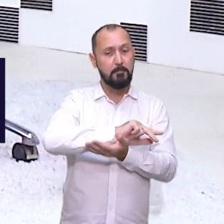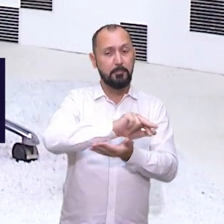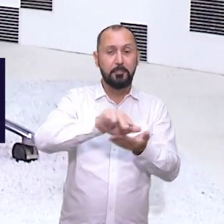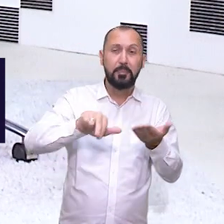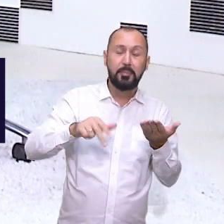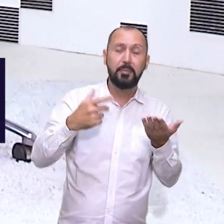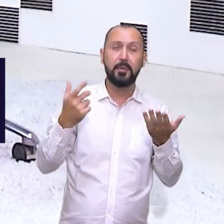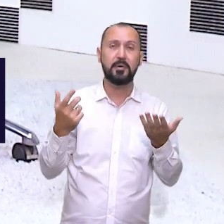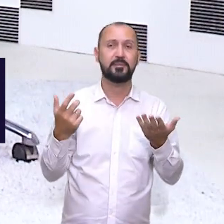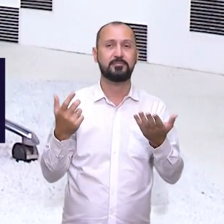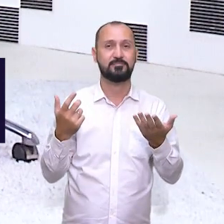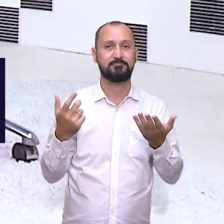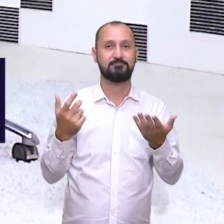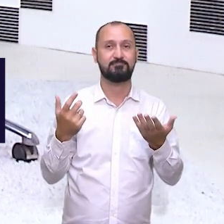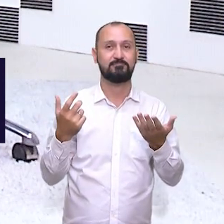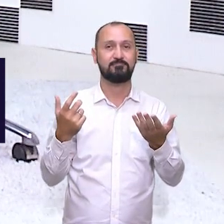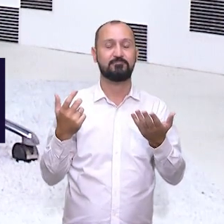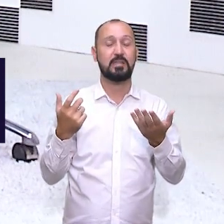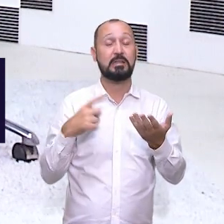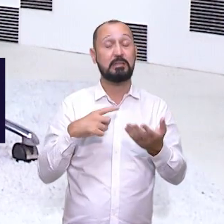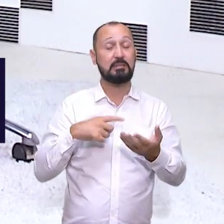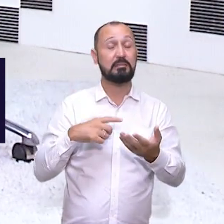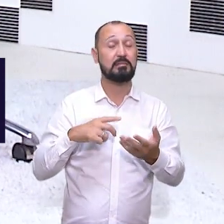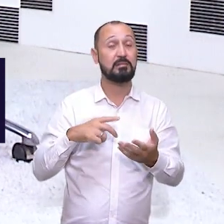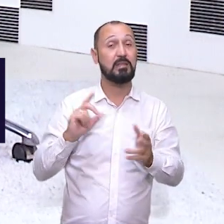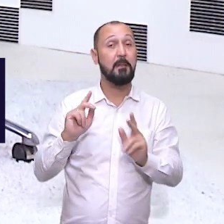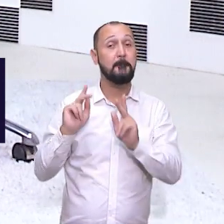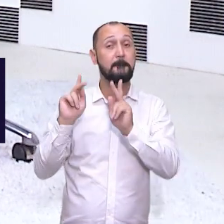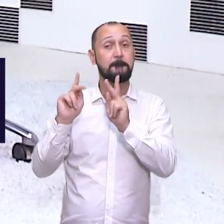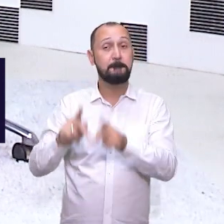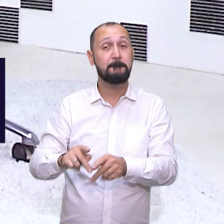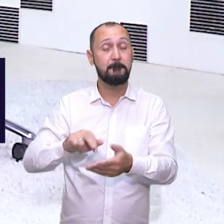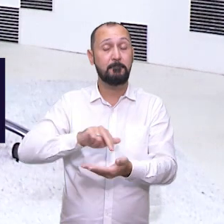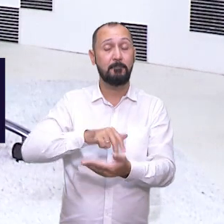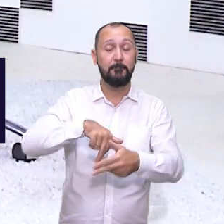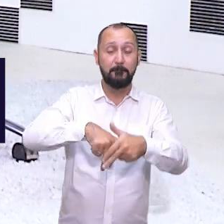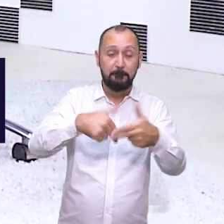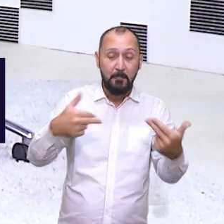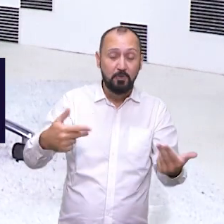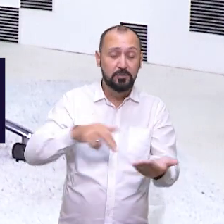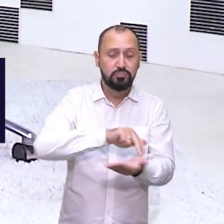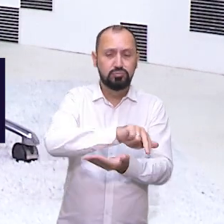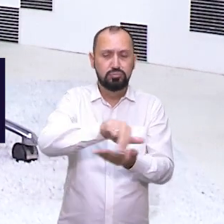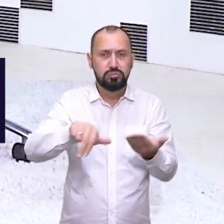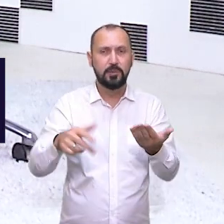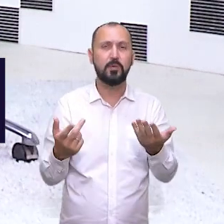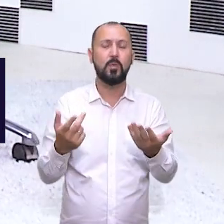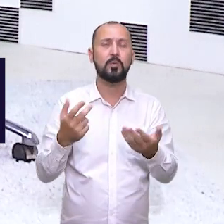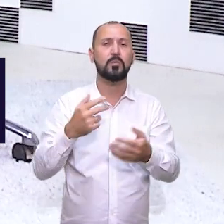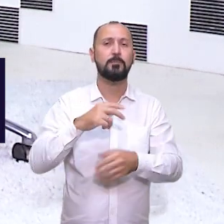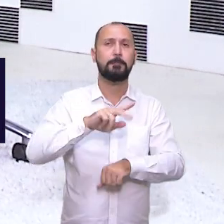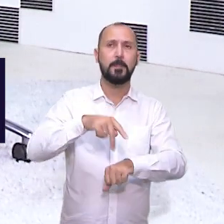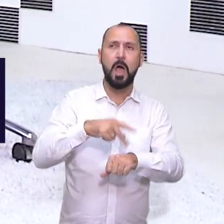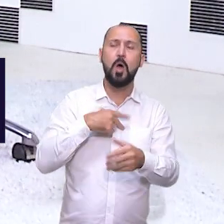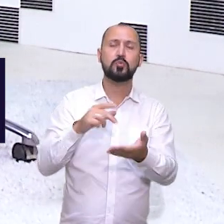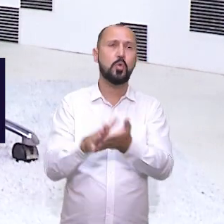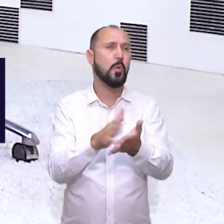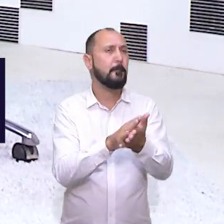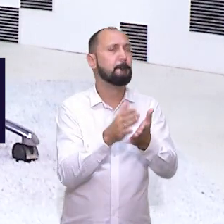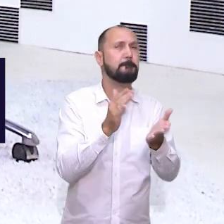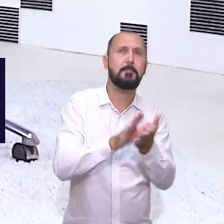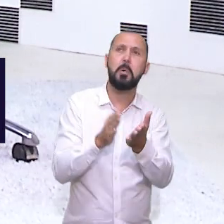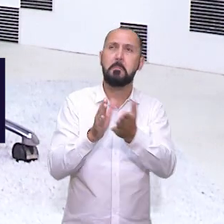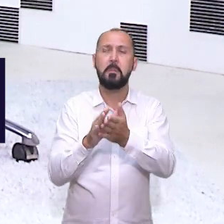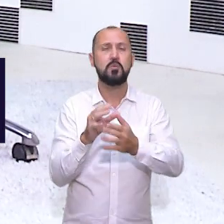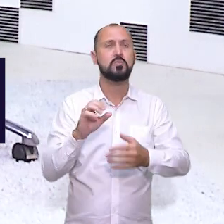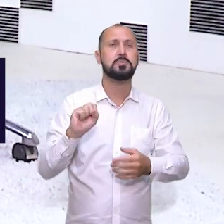somos um país de cultura múltipla, de influência de povos. Então nós temos, obviamente, aqui todo mundo tem, num